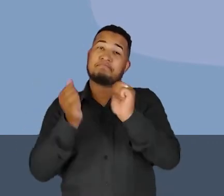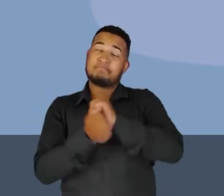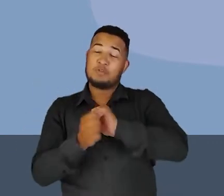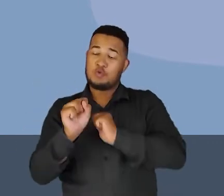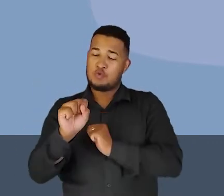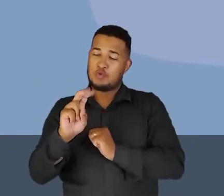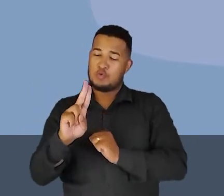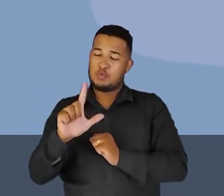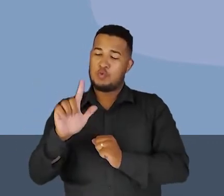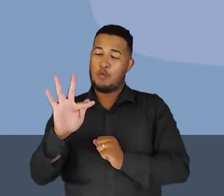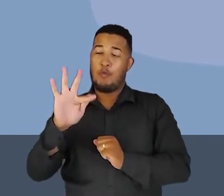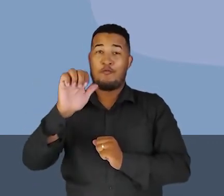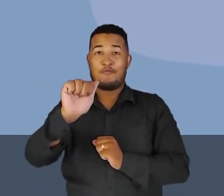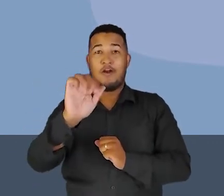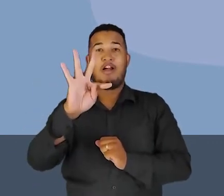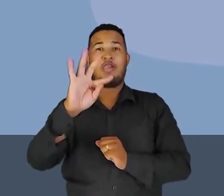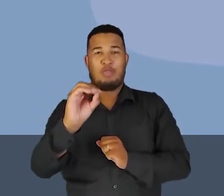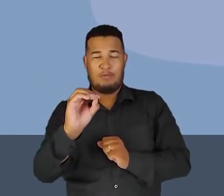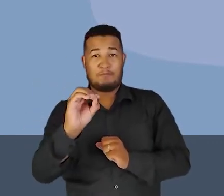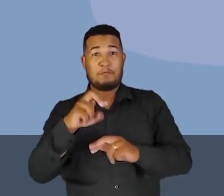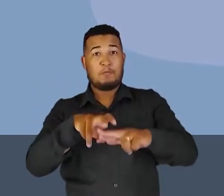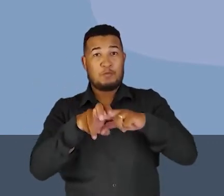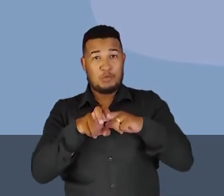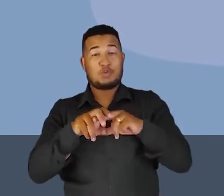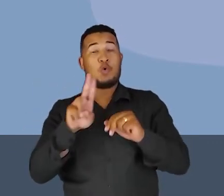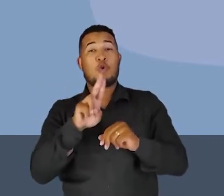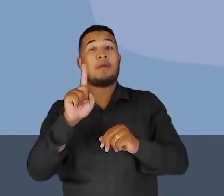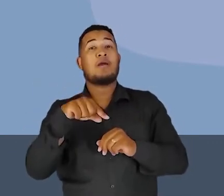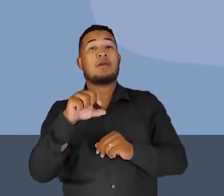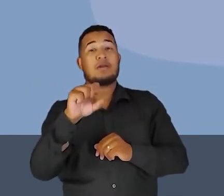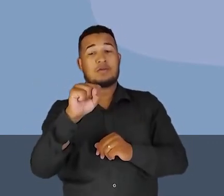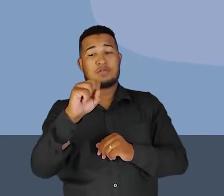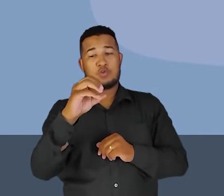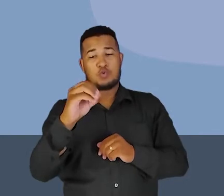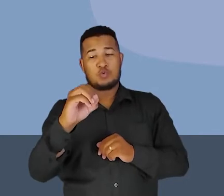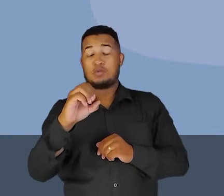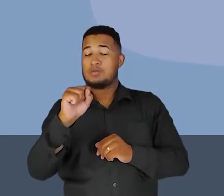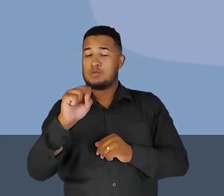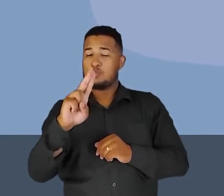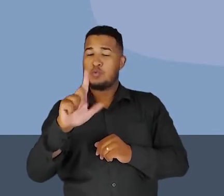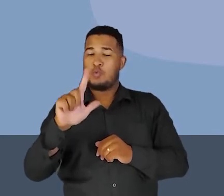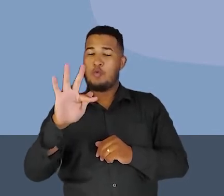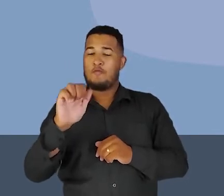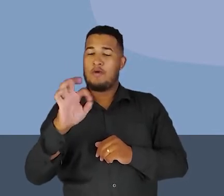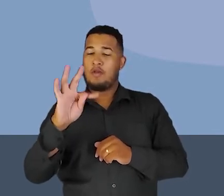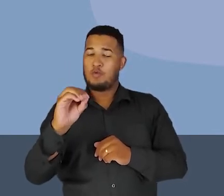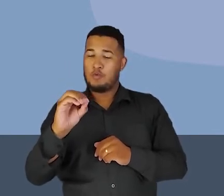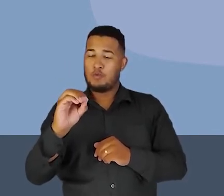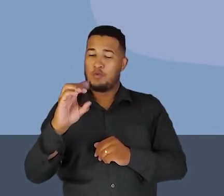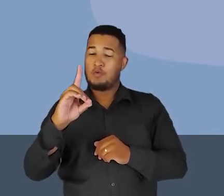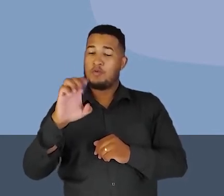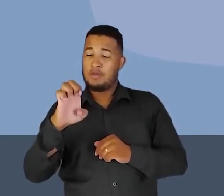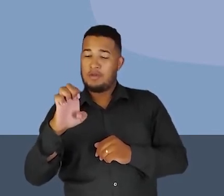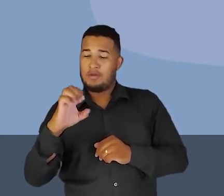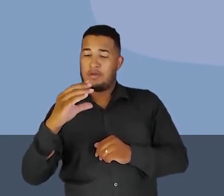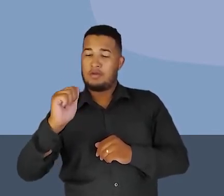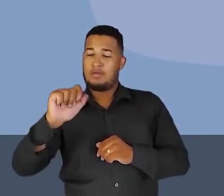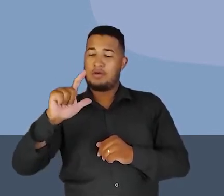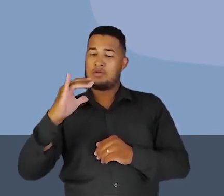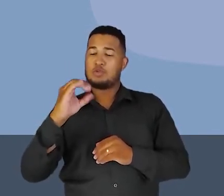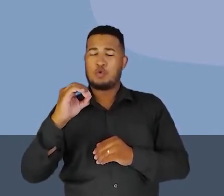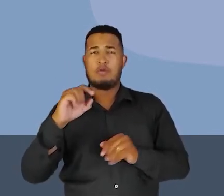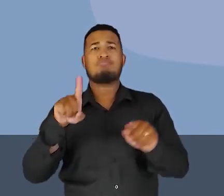o cátion é o cálcio, então o nome do nosso sal é sulfato de cálcio. Esse sal, ele é bem